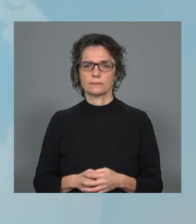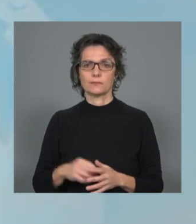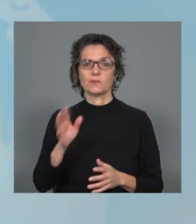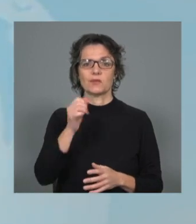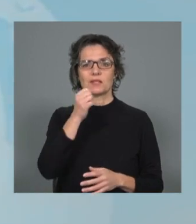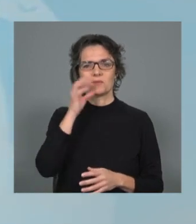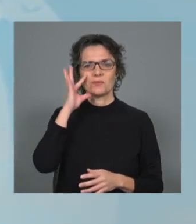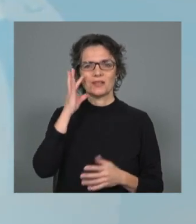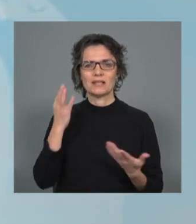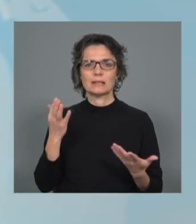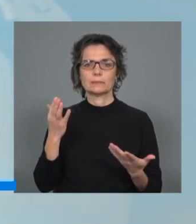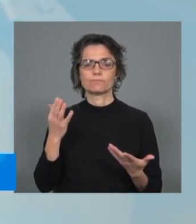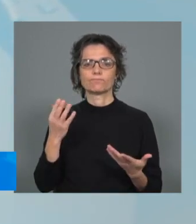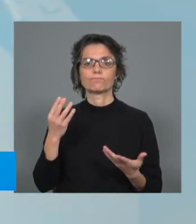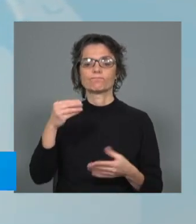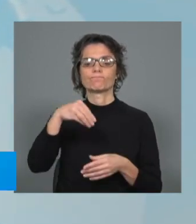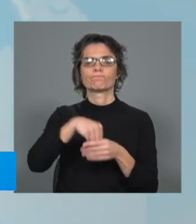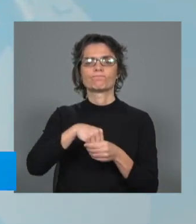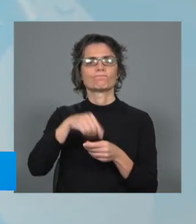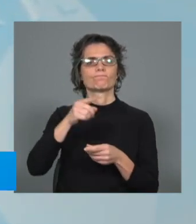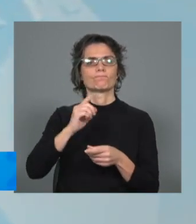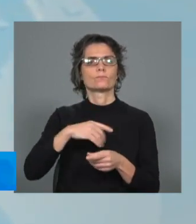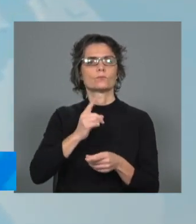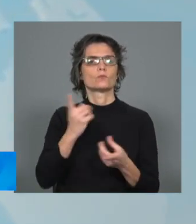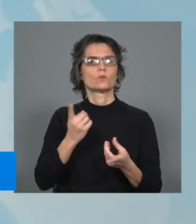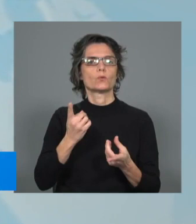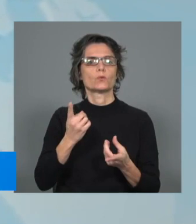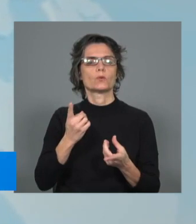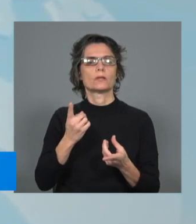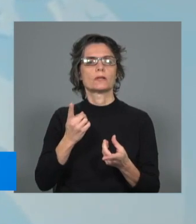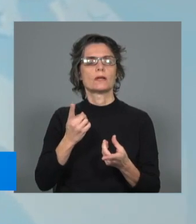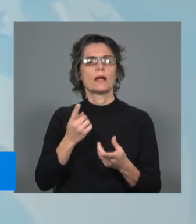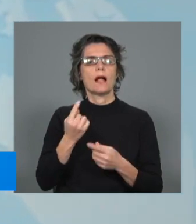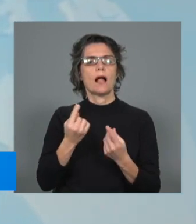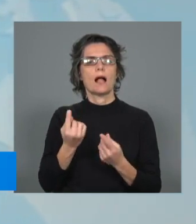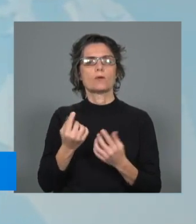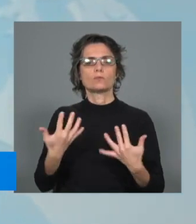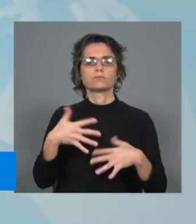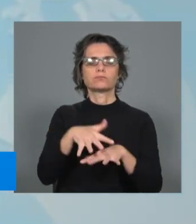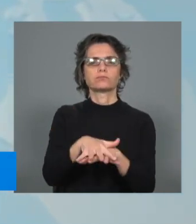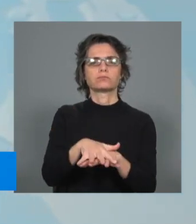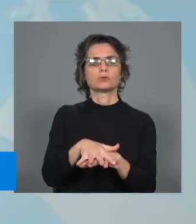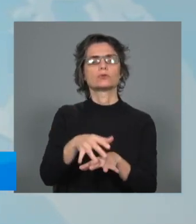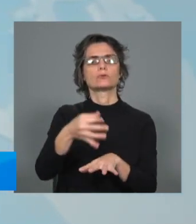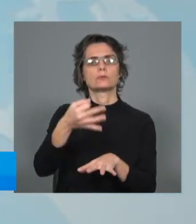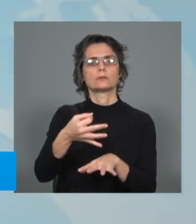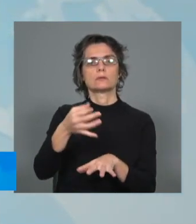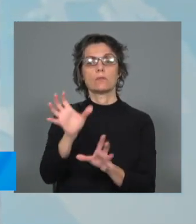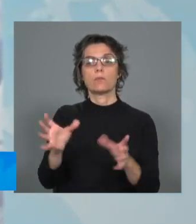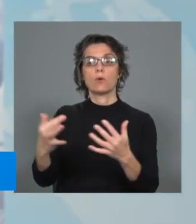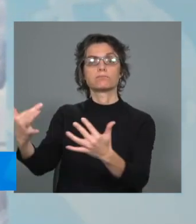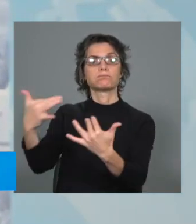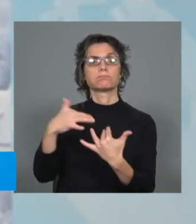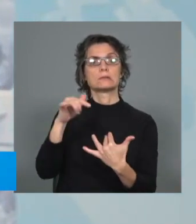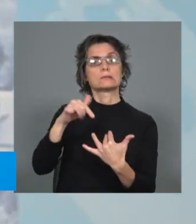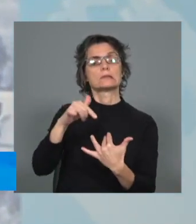Olá, muito boa tarde. O voto é um sinal de integração plena também para a comunidade imigrante. O percurso até o conseguir é acompanhado por